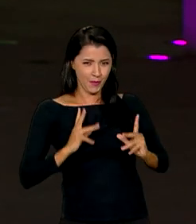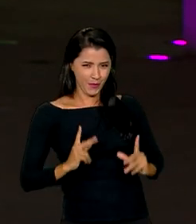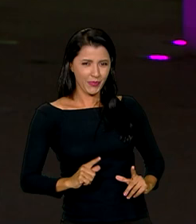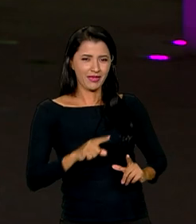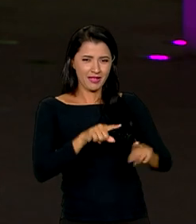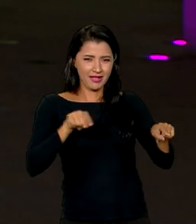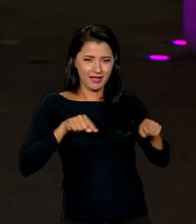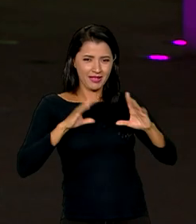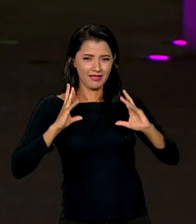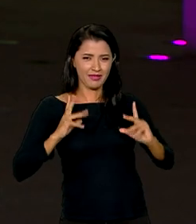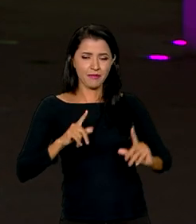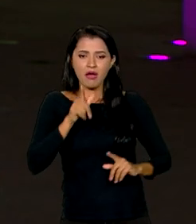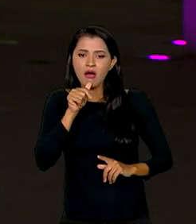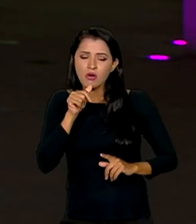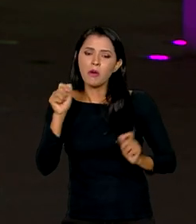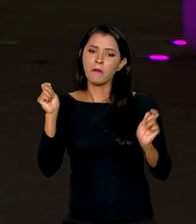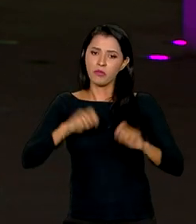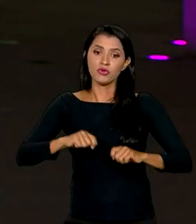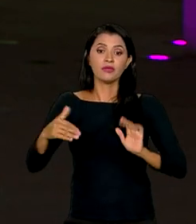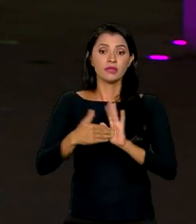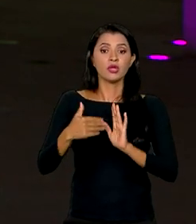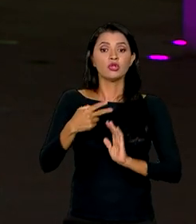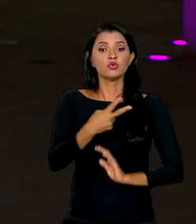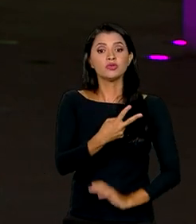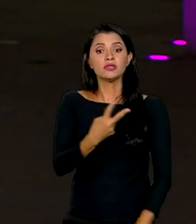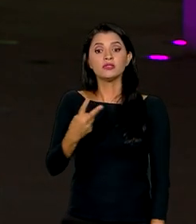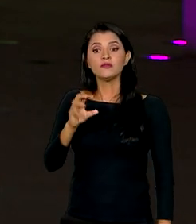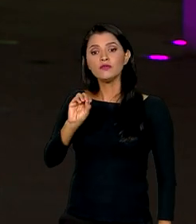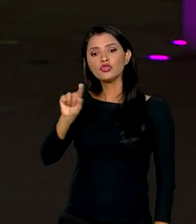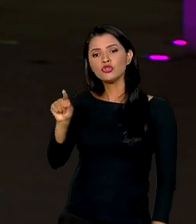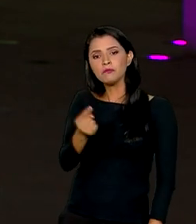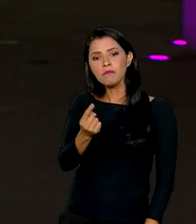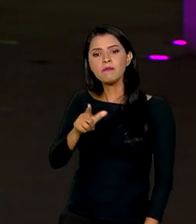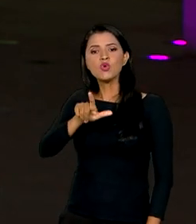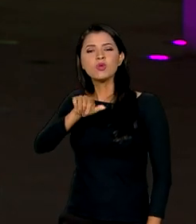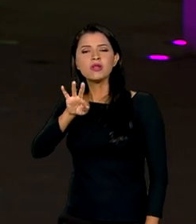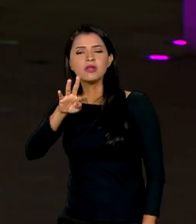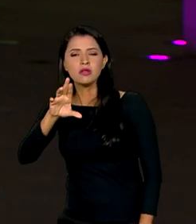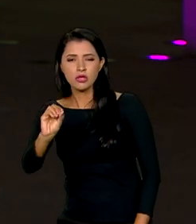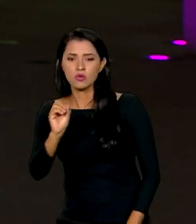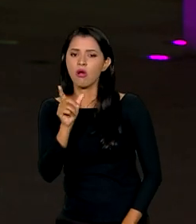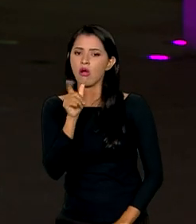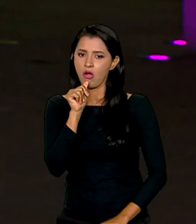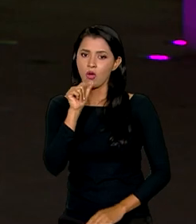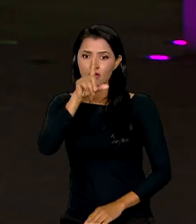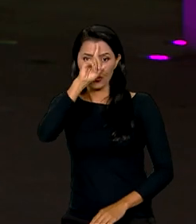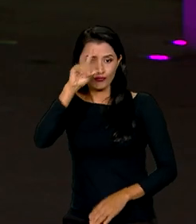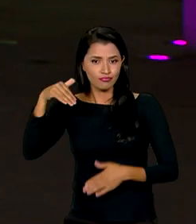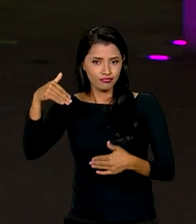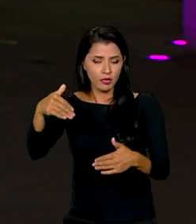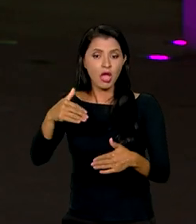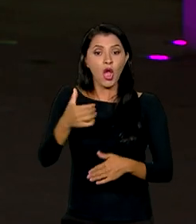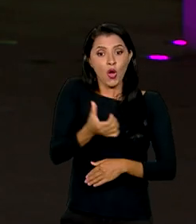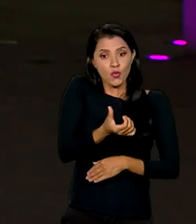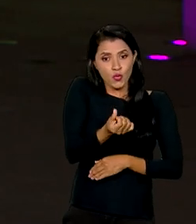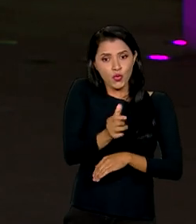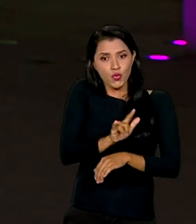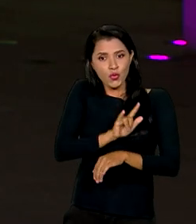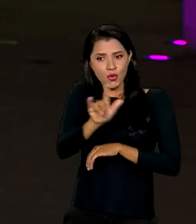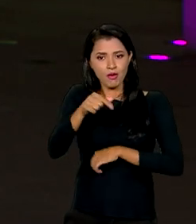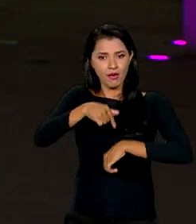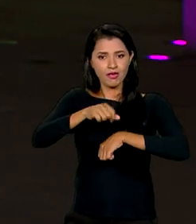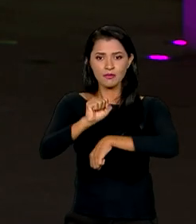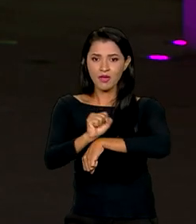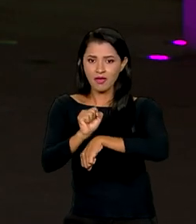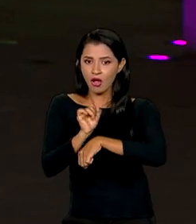tratar até 220 mil litros de água por dia. Outro avião, o sexto, ele aguarda